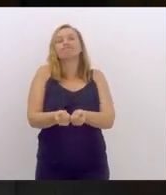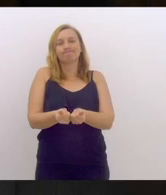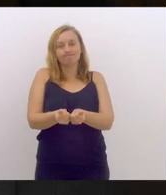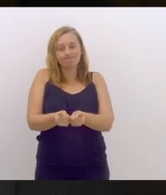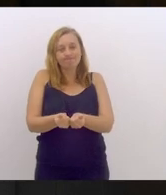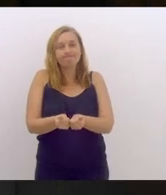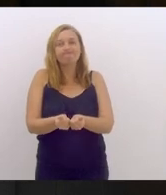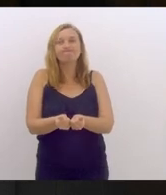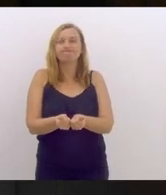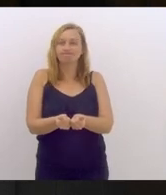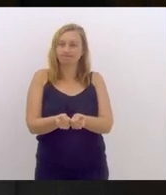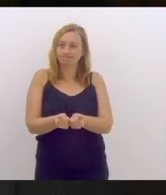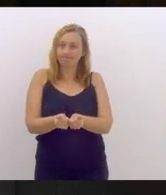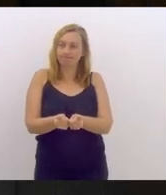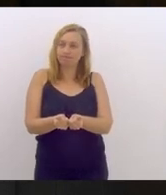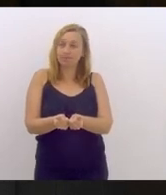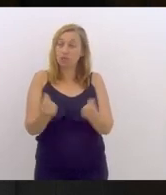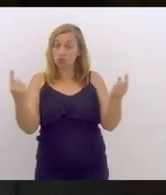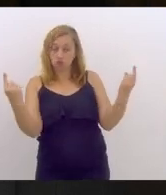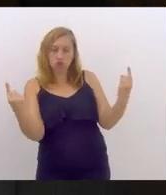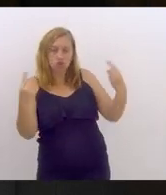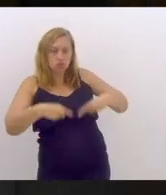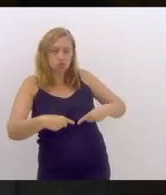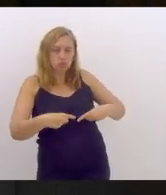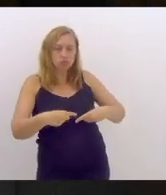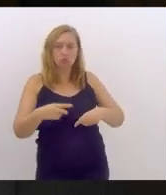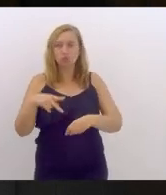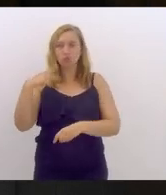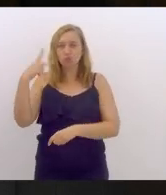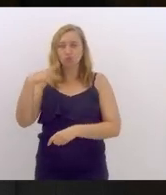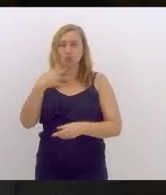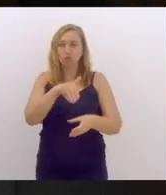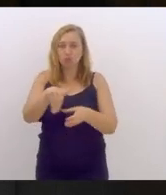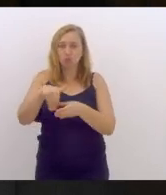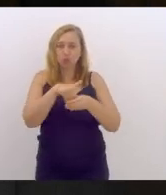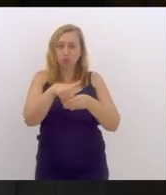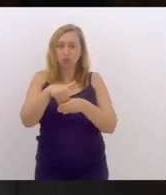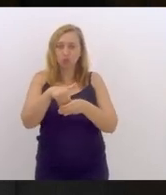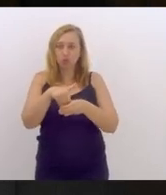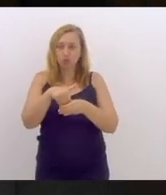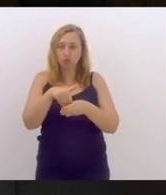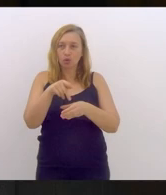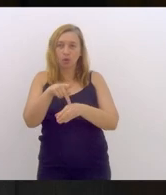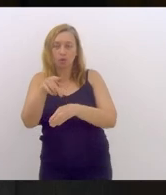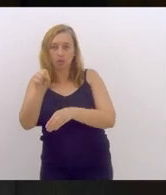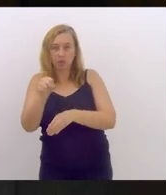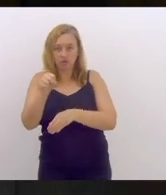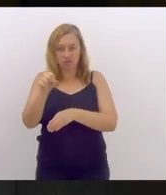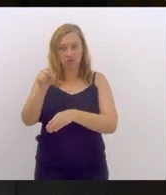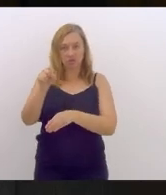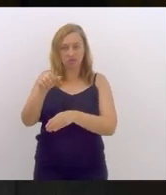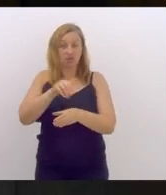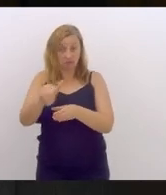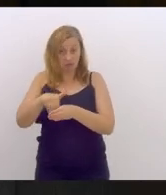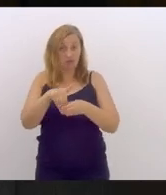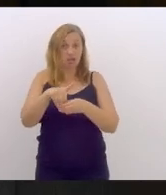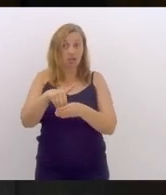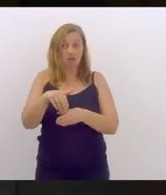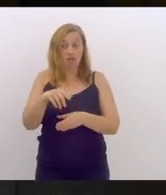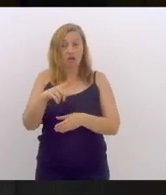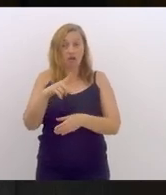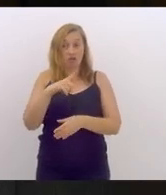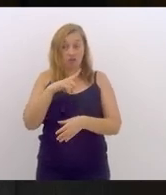que acima das disputas políticas eleitorais pós eleições é se ter